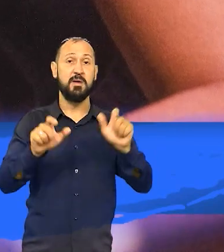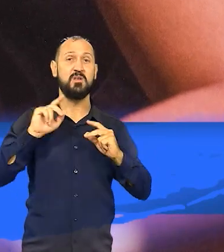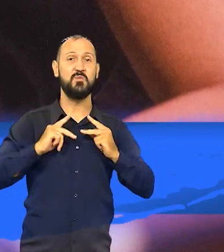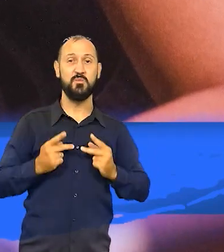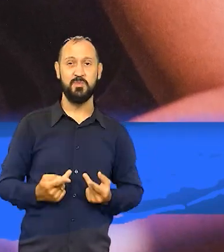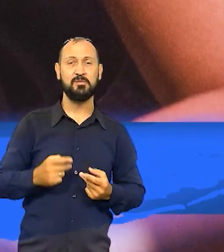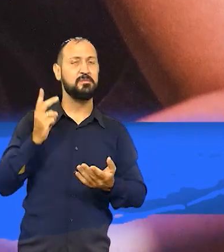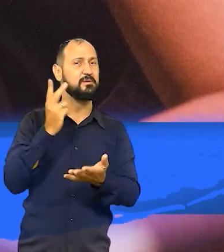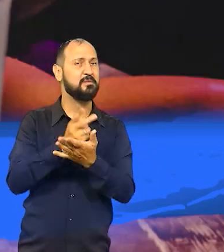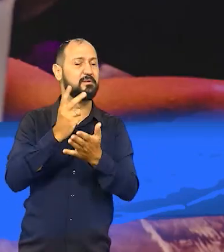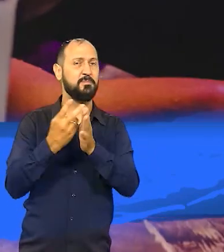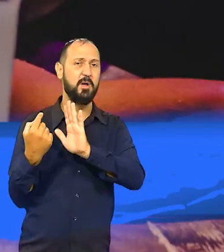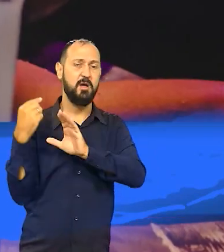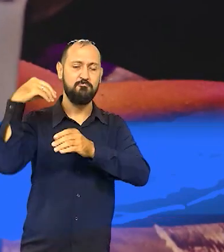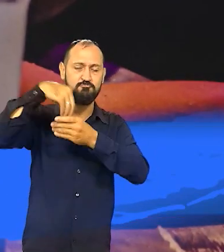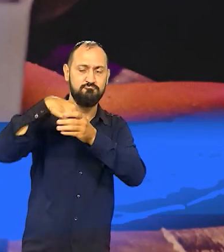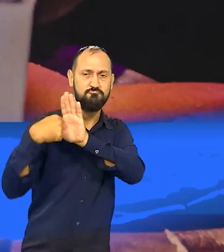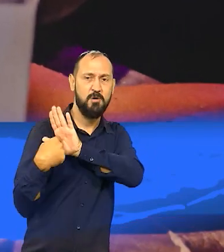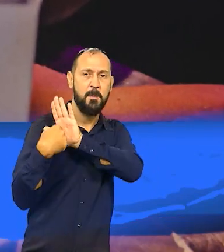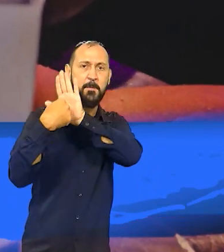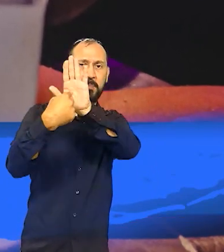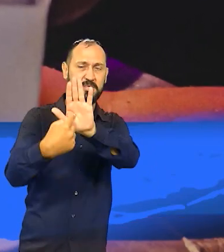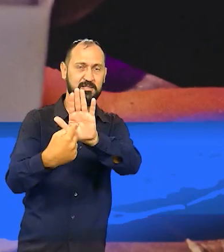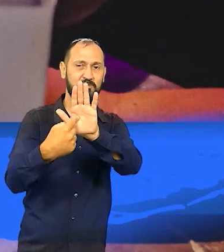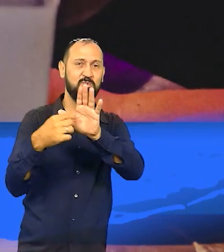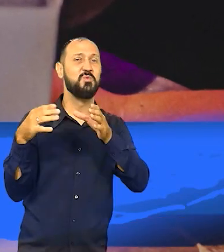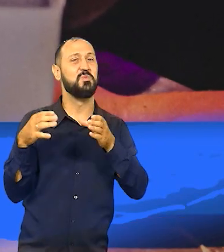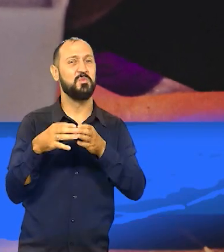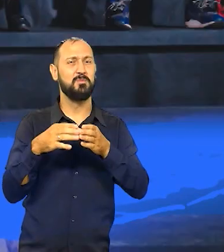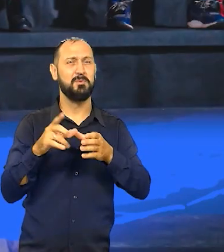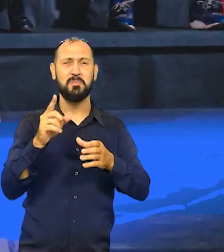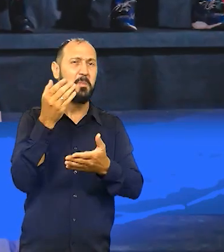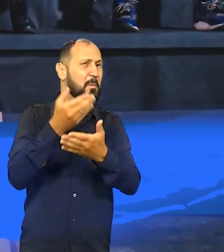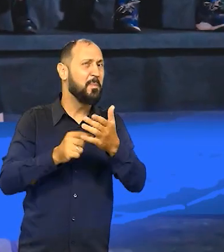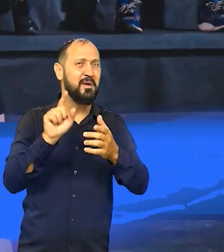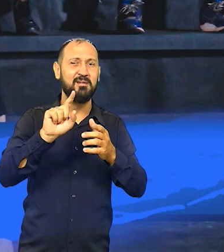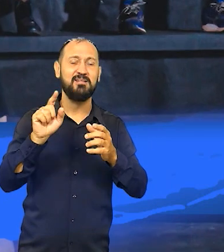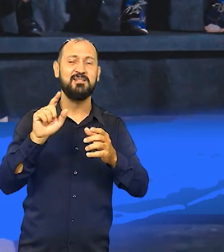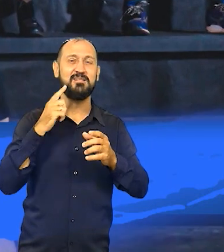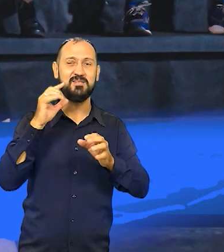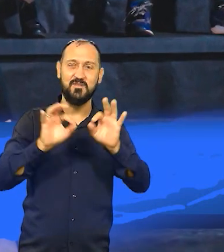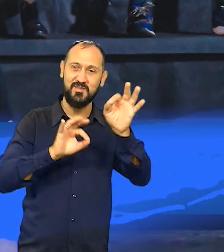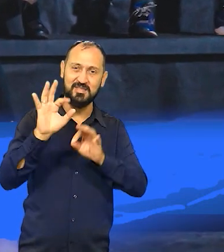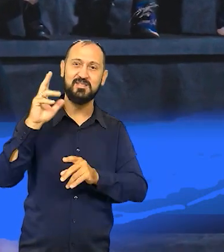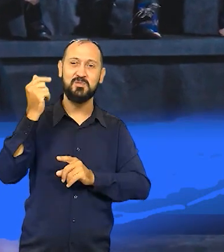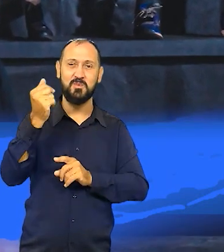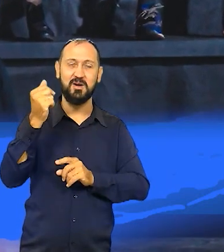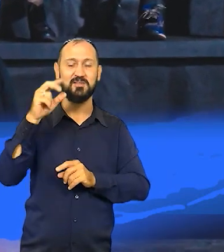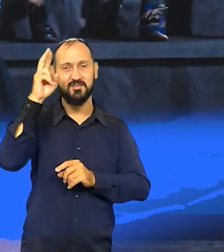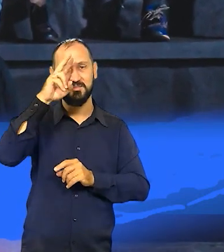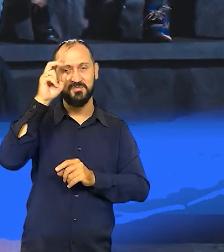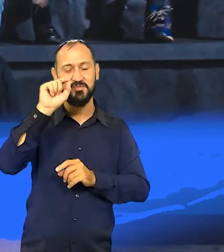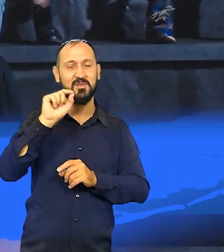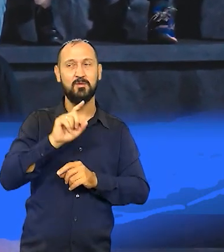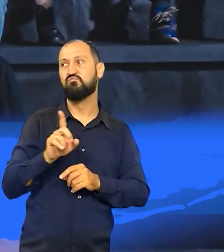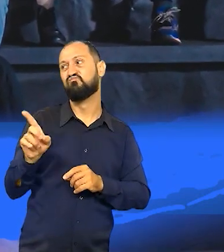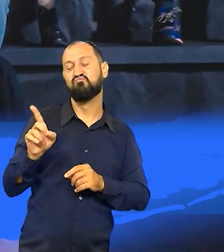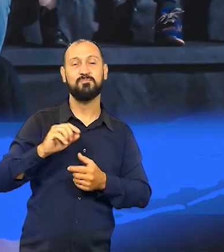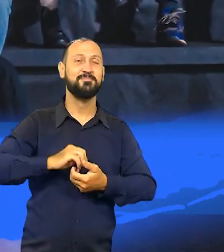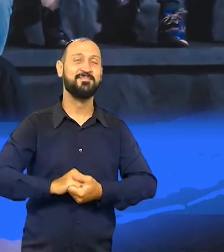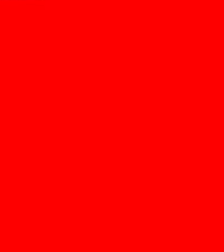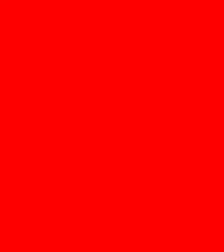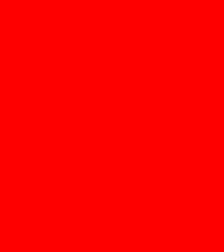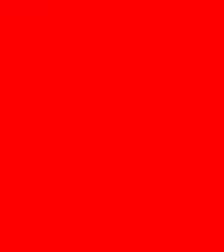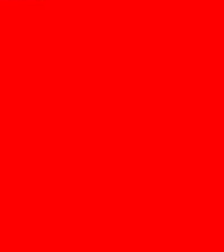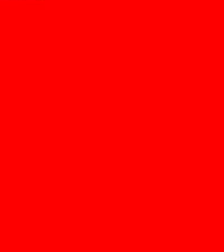humano geralmente são abordados nas encenações do grupo. Não perca o Fazendo Arte com um documentário sobre o Fulano